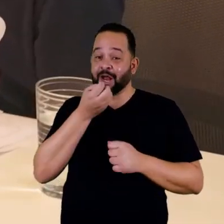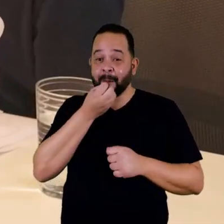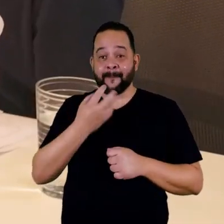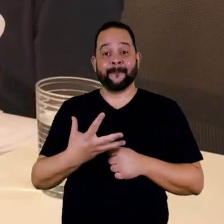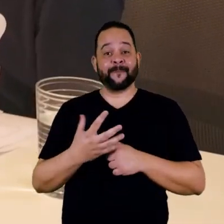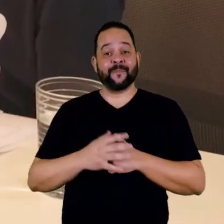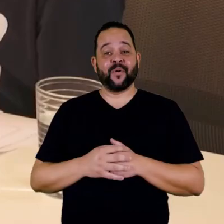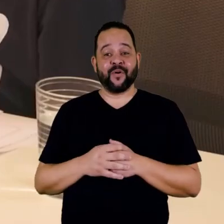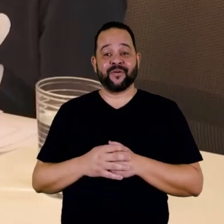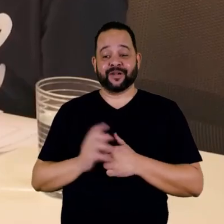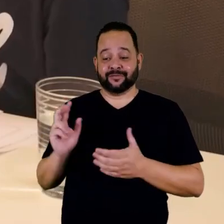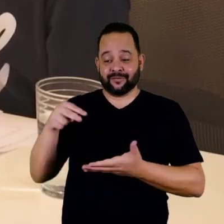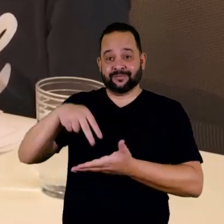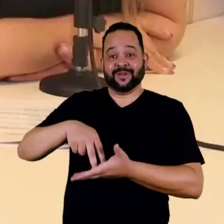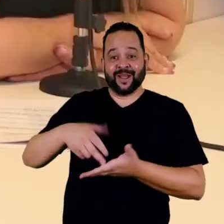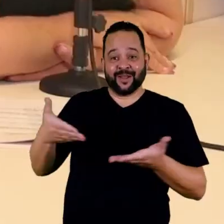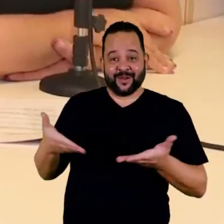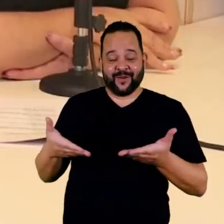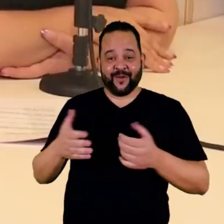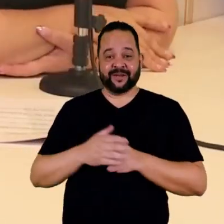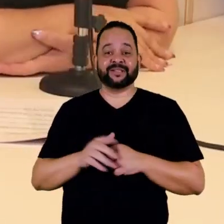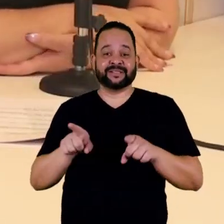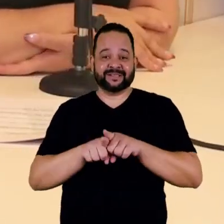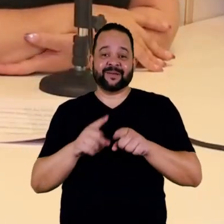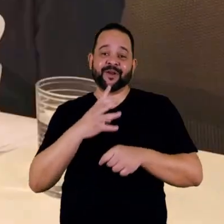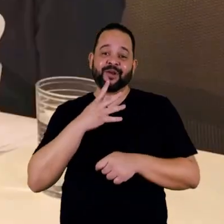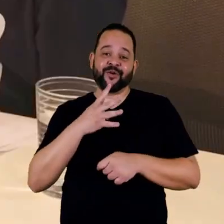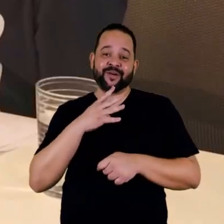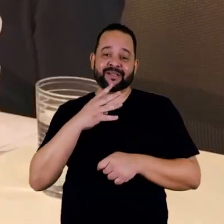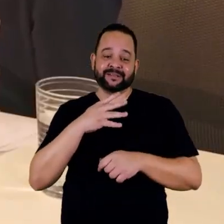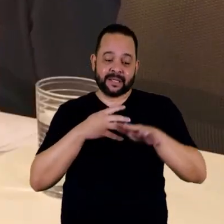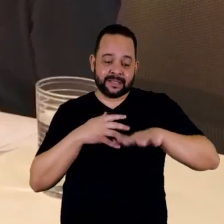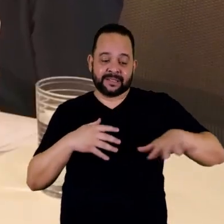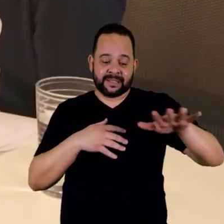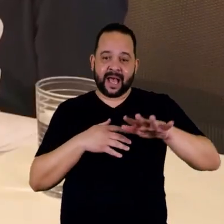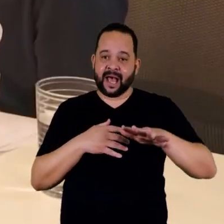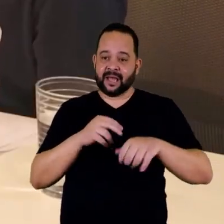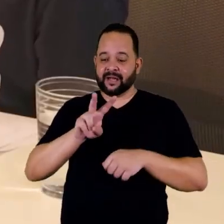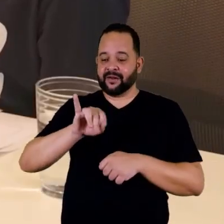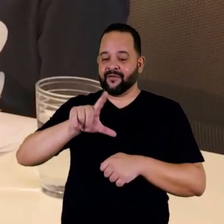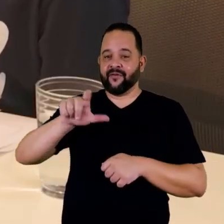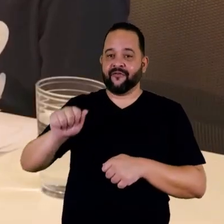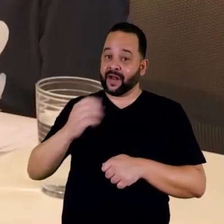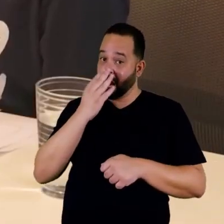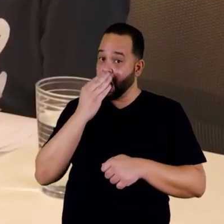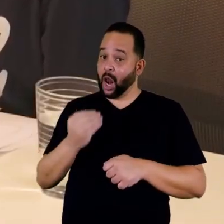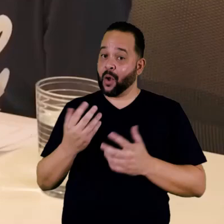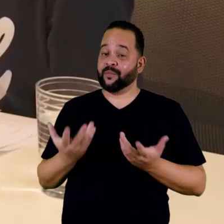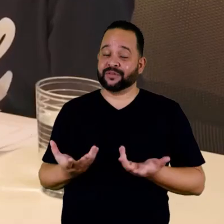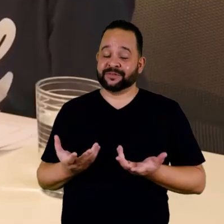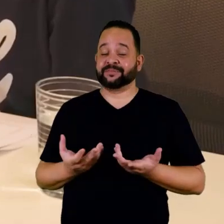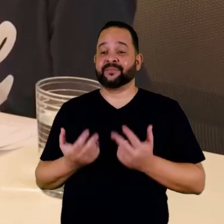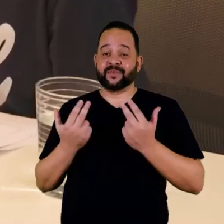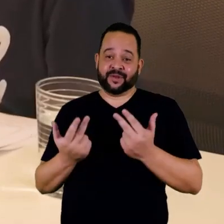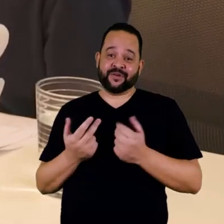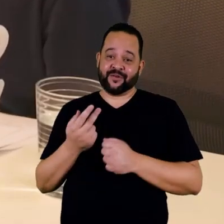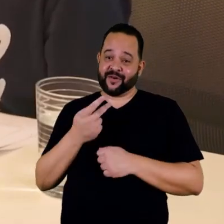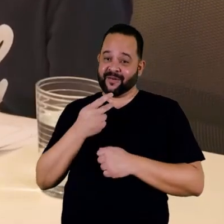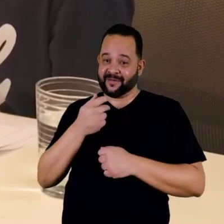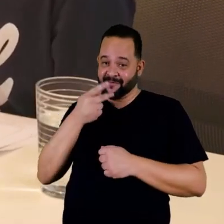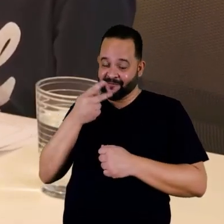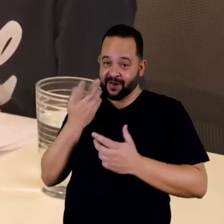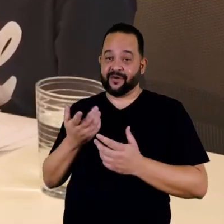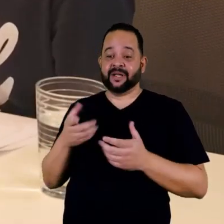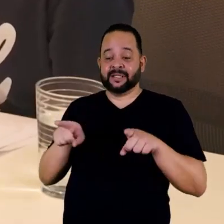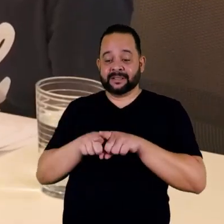achei bom que a gente veio aqui e também conhecemos essa parte aqui do Vila Lobos foi como fep Mel disse e também é